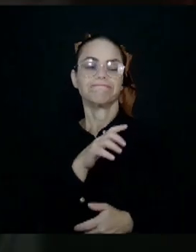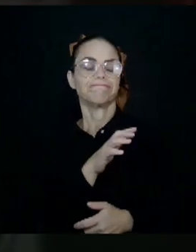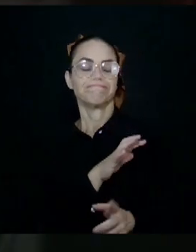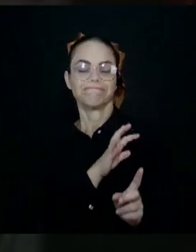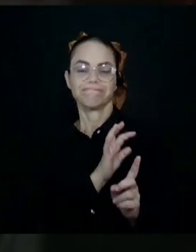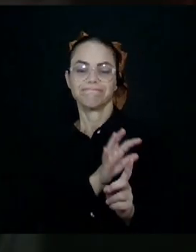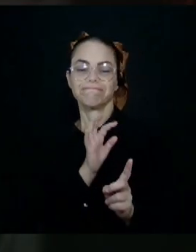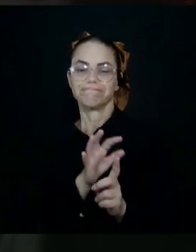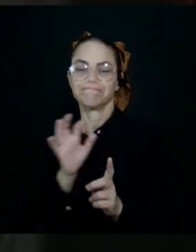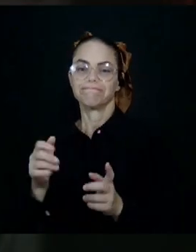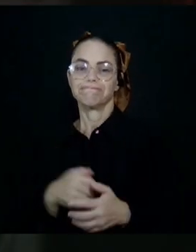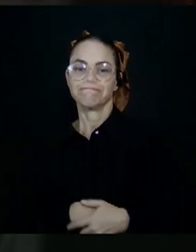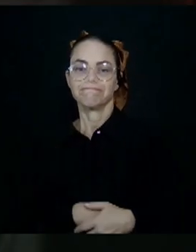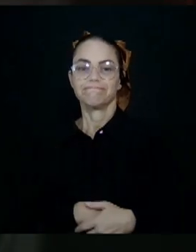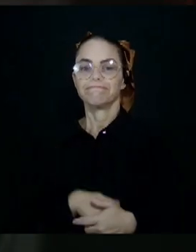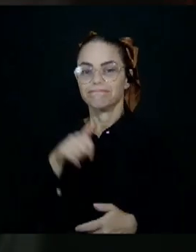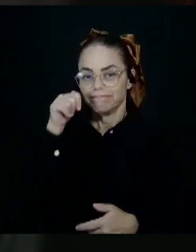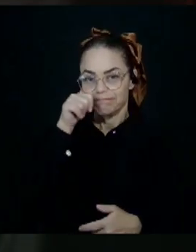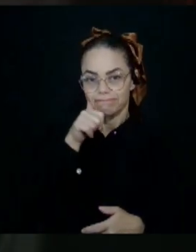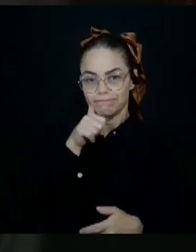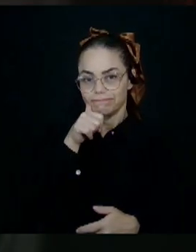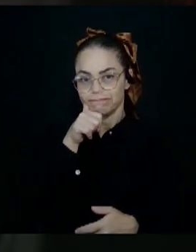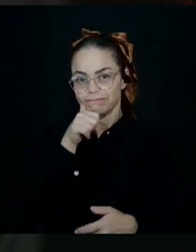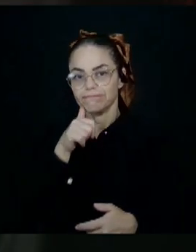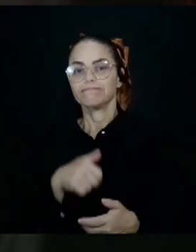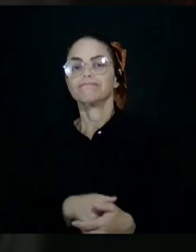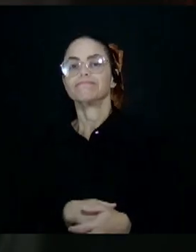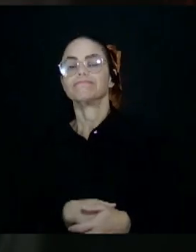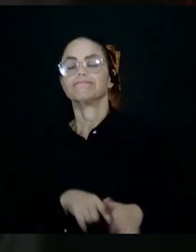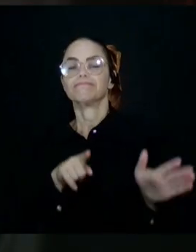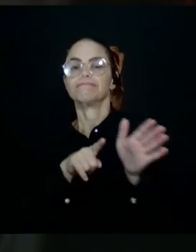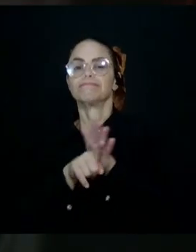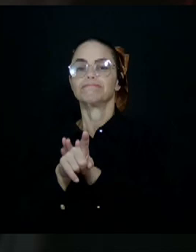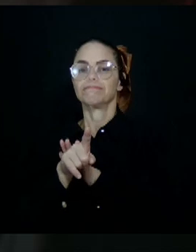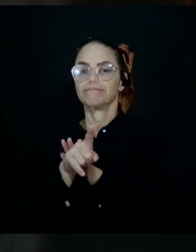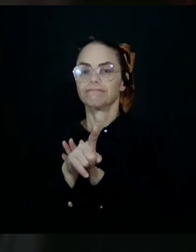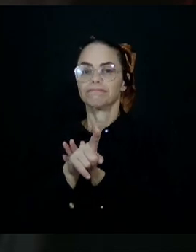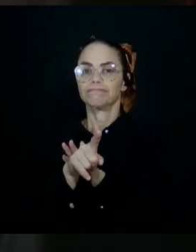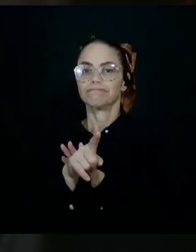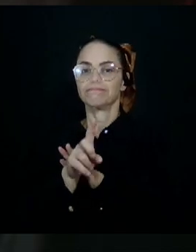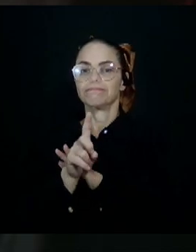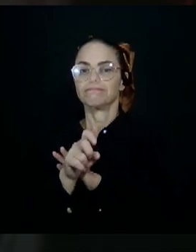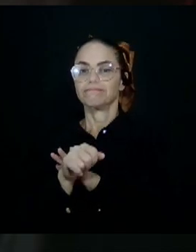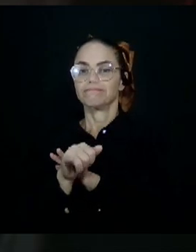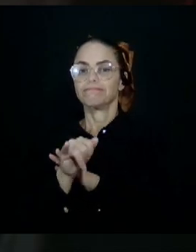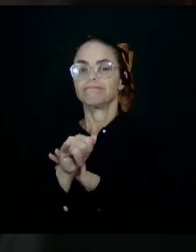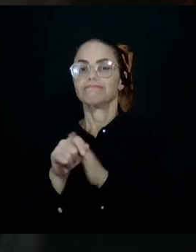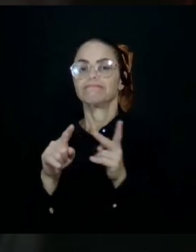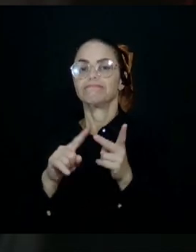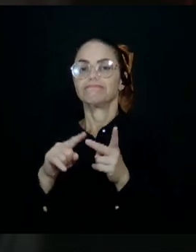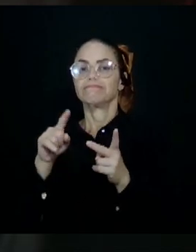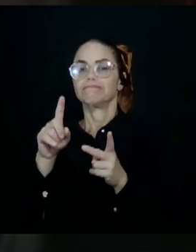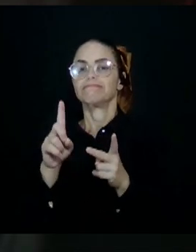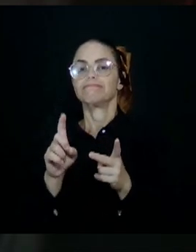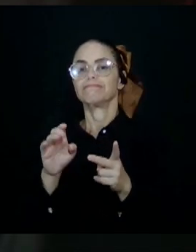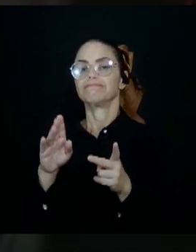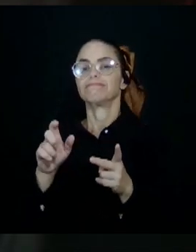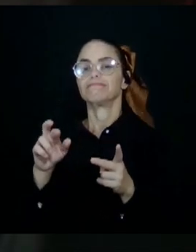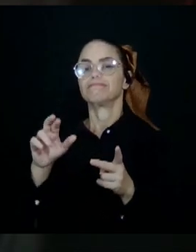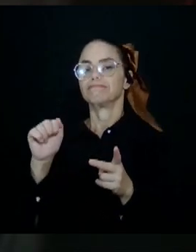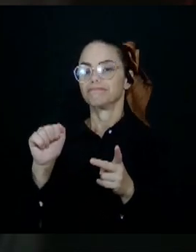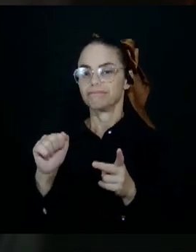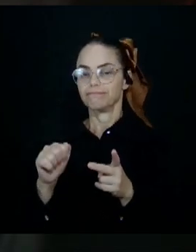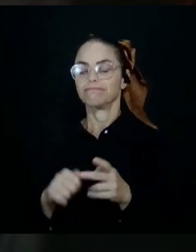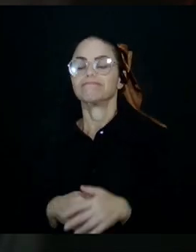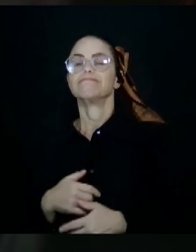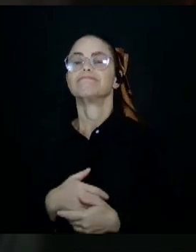as mulheres, e eu vou perguntar para a Adélia, depois eu passo para você, Débora, que eu gostaria que vocês falassem sobre isso. A